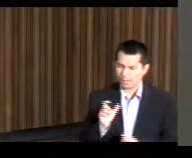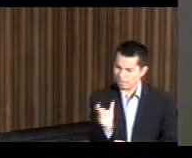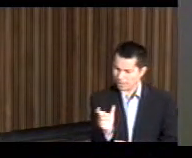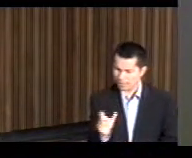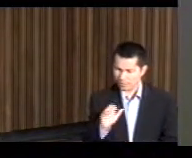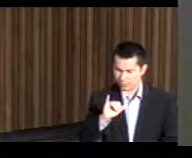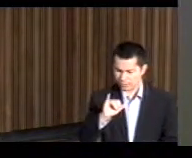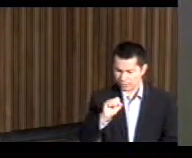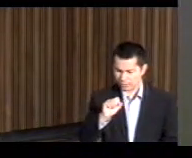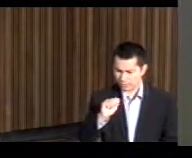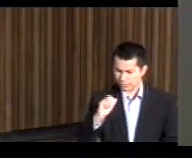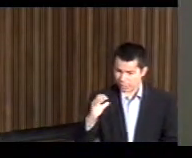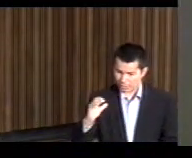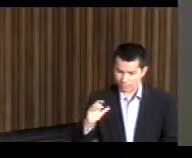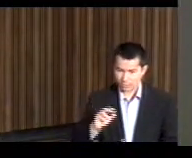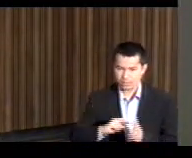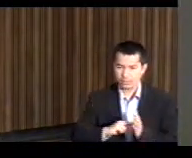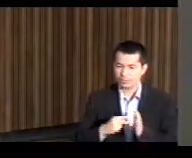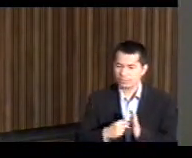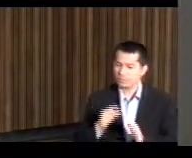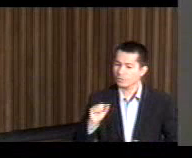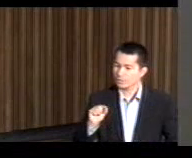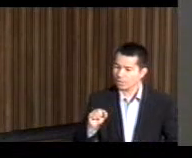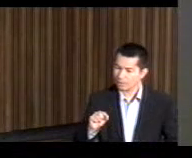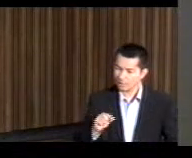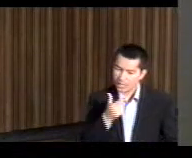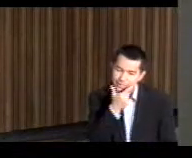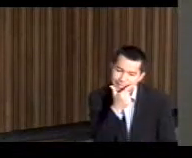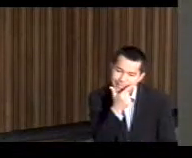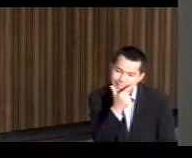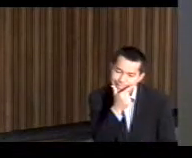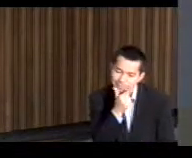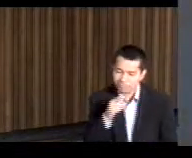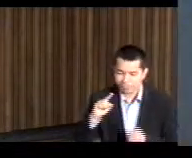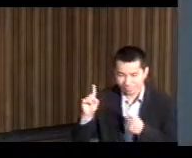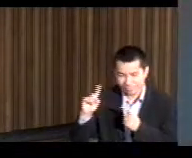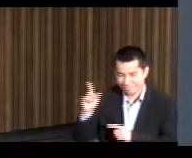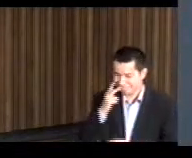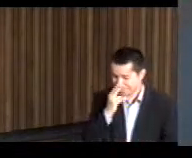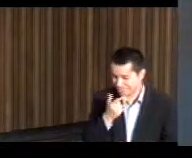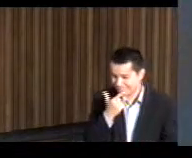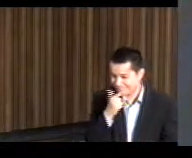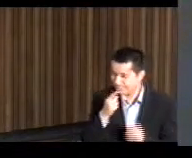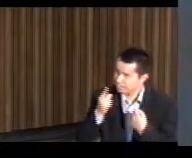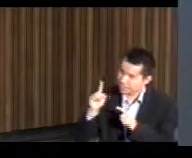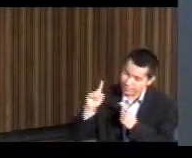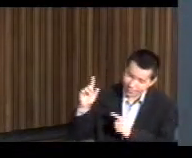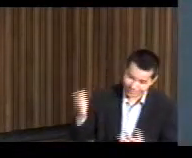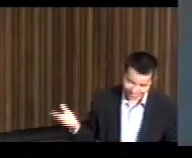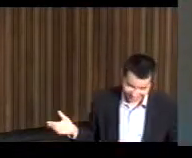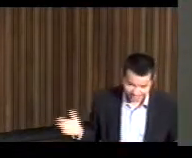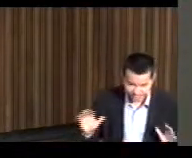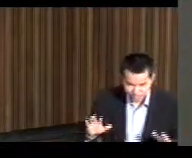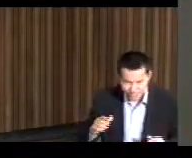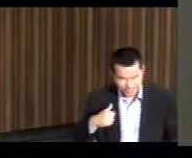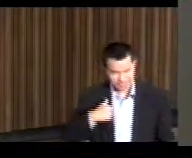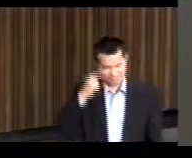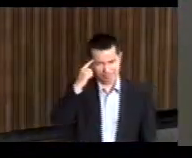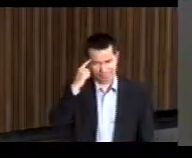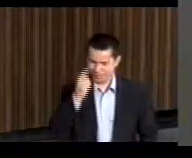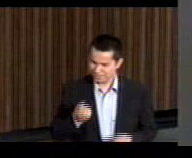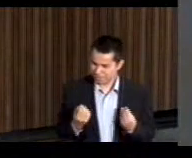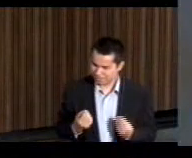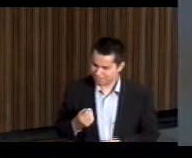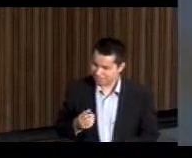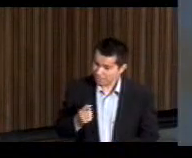quer dizer ele ri. É interessante porque esse nome tem tudo a ver com aquilo que